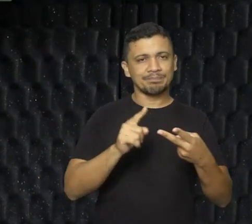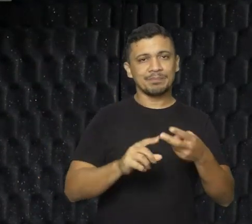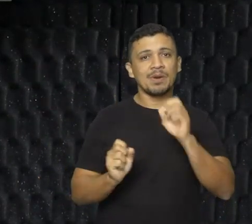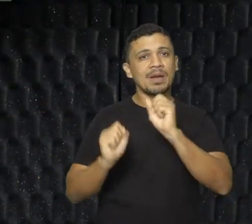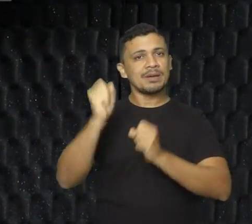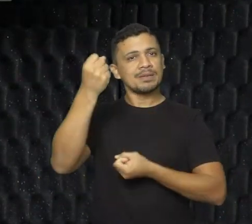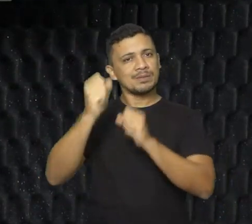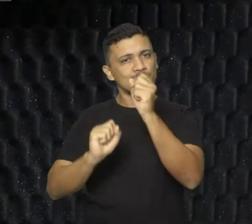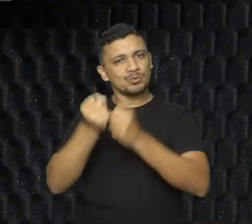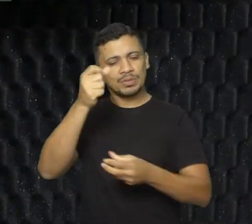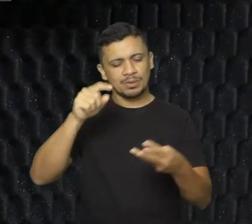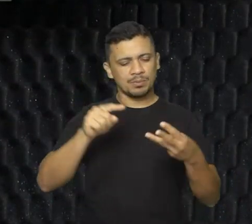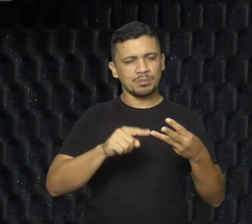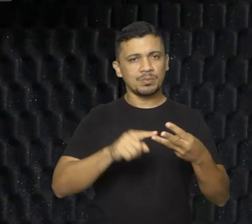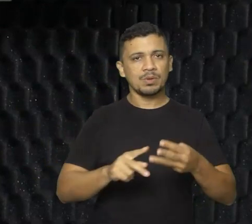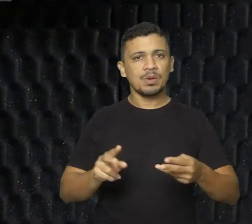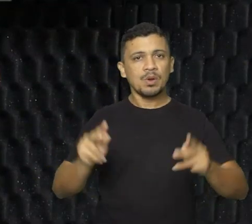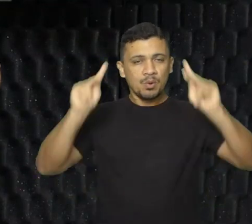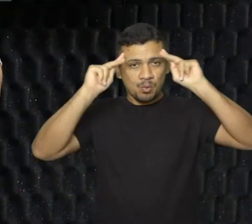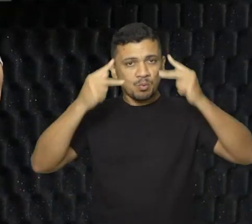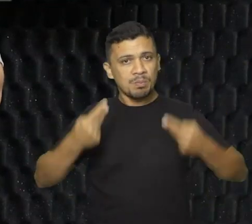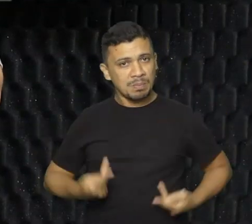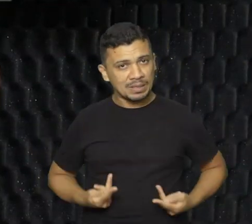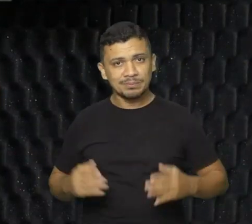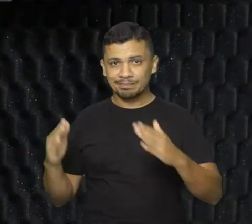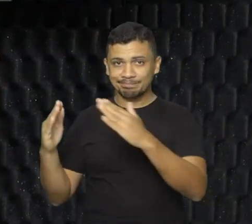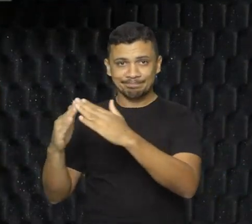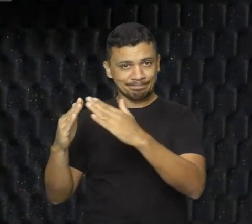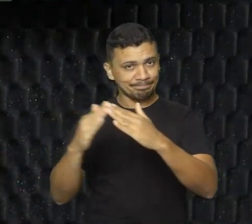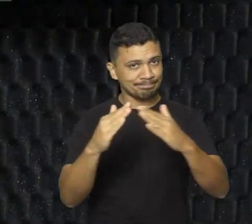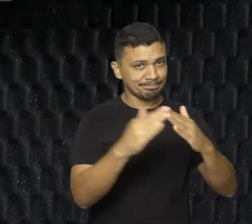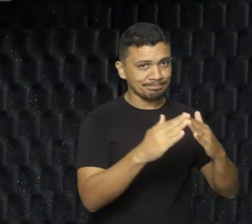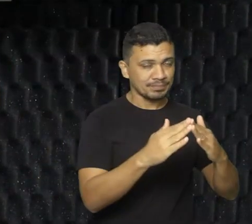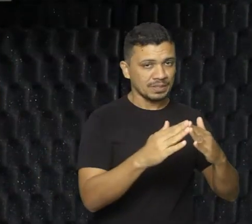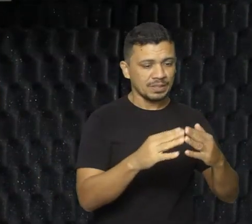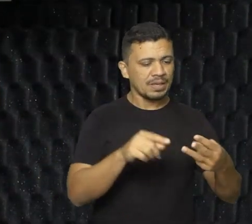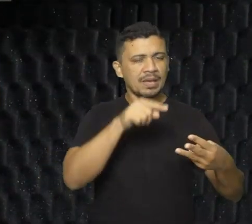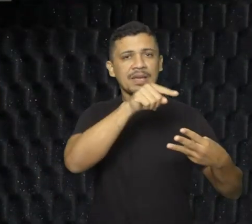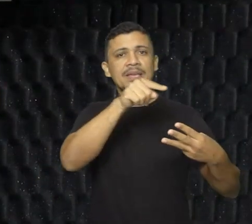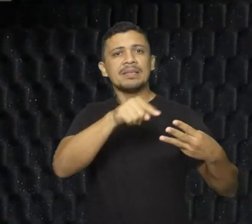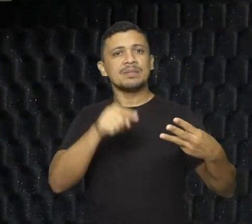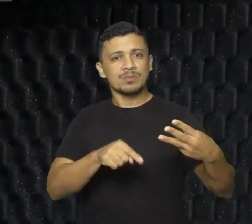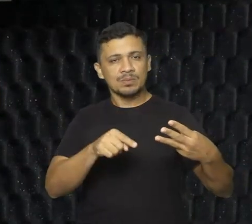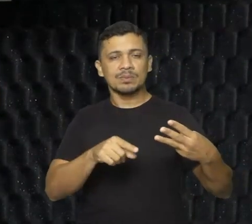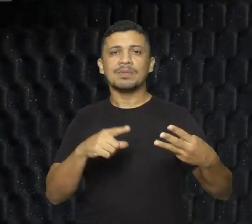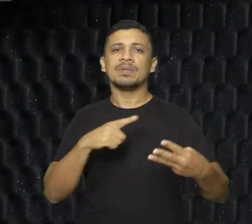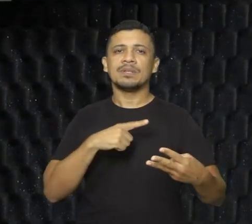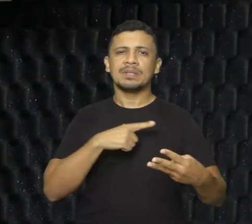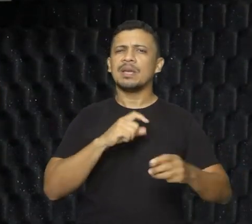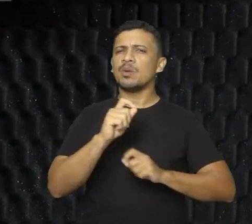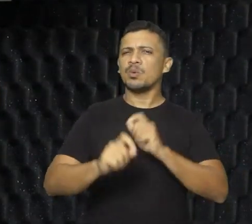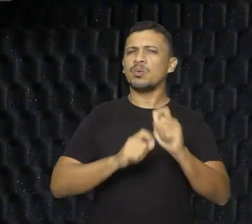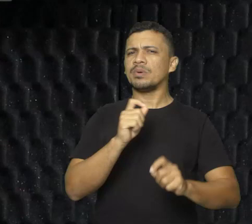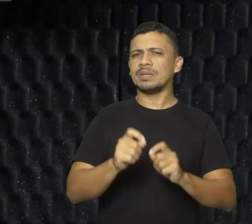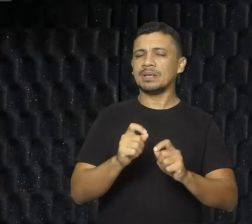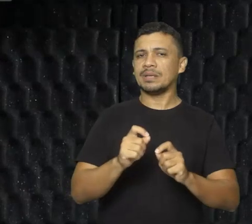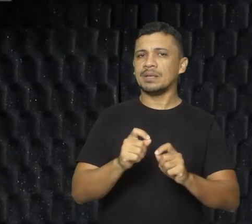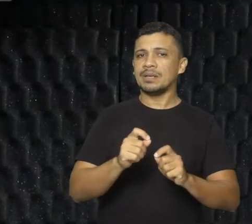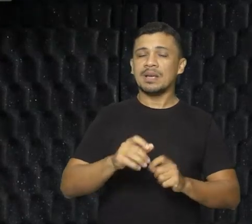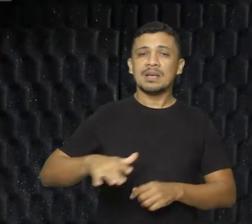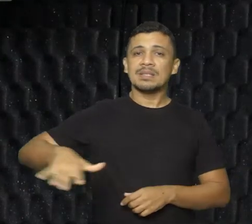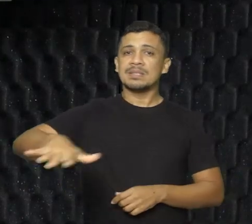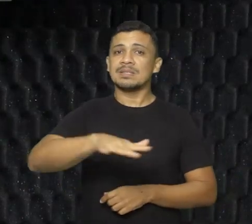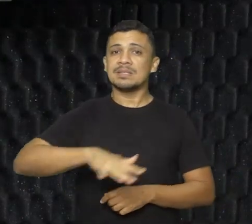do uso humano, residencial, tá? E esses usos acabam sendo muito concentrados no setor